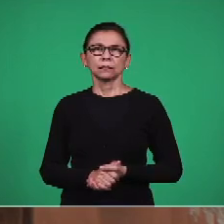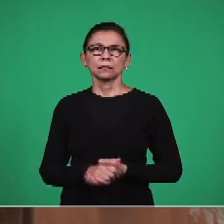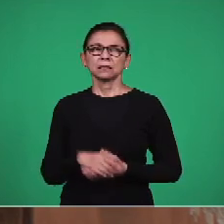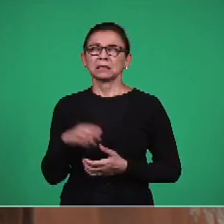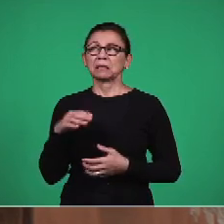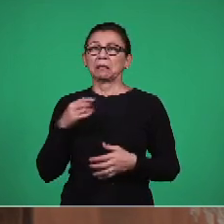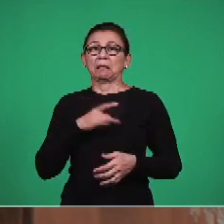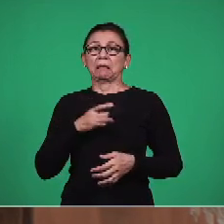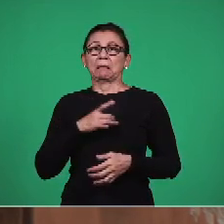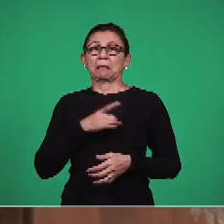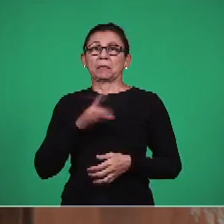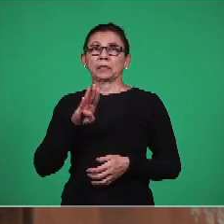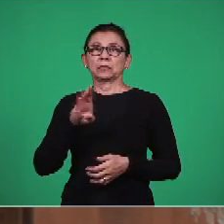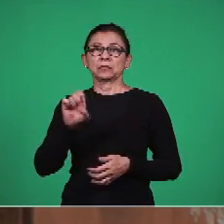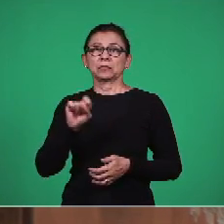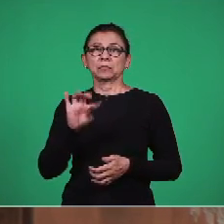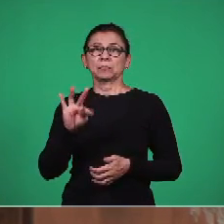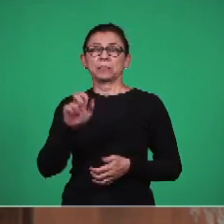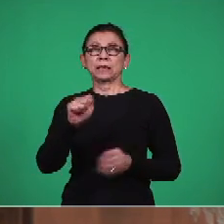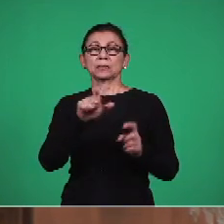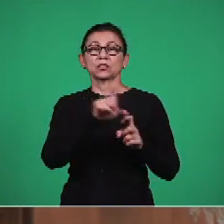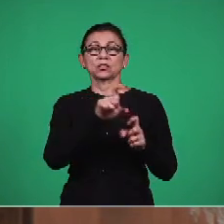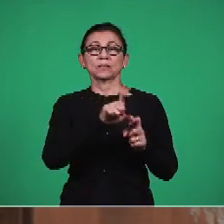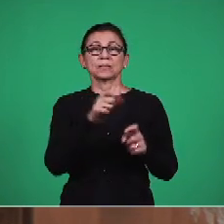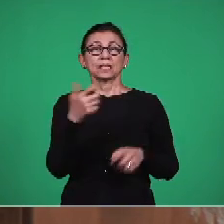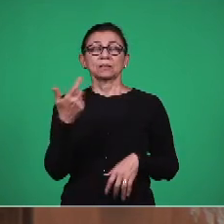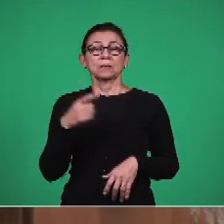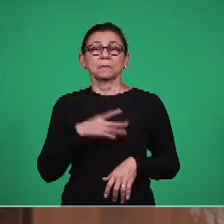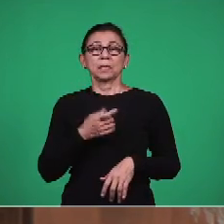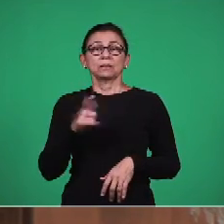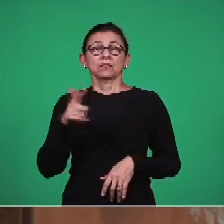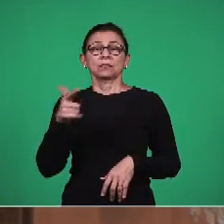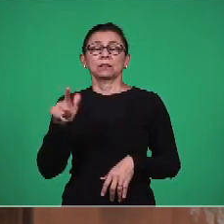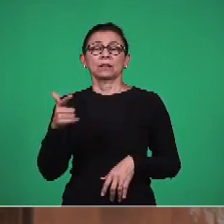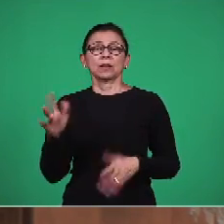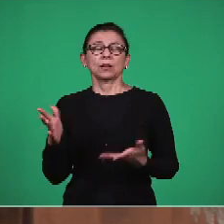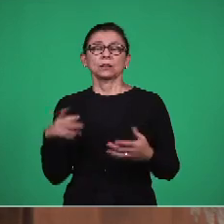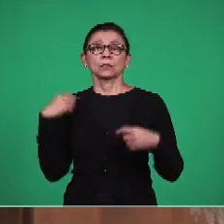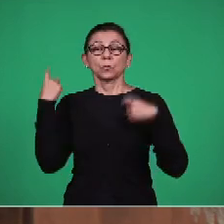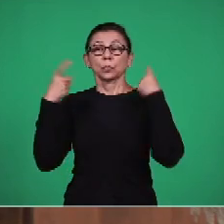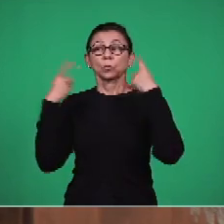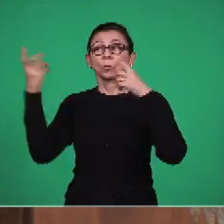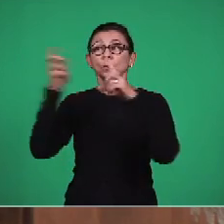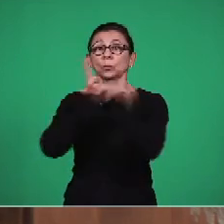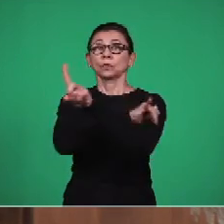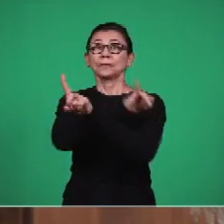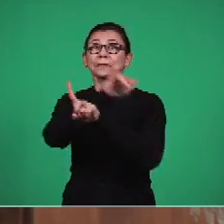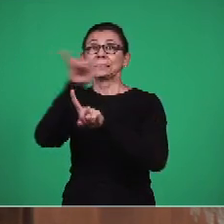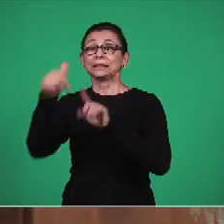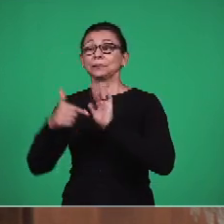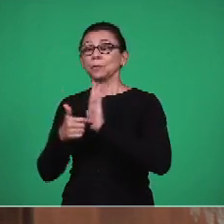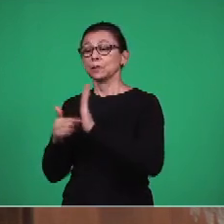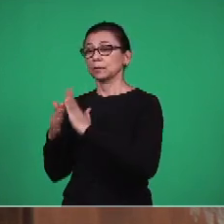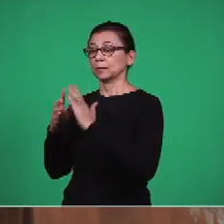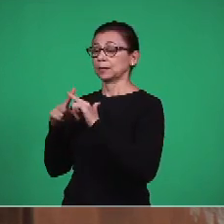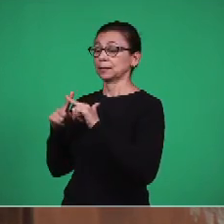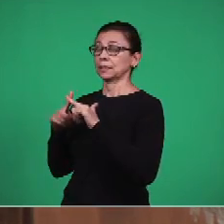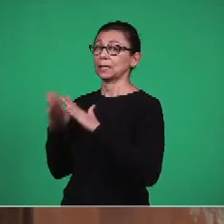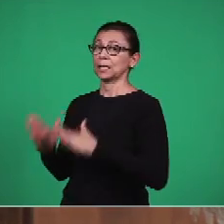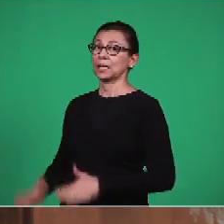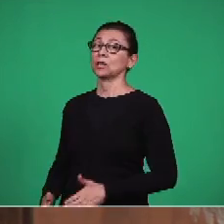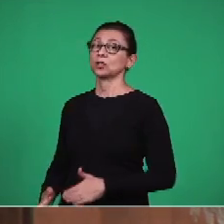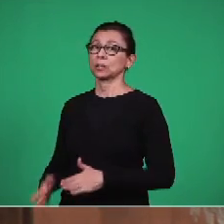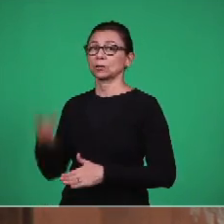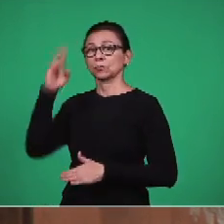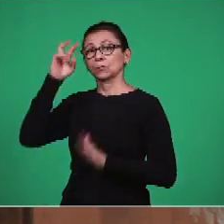Nós não temos medo de besta nenhuma. Nós estamos aqui preocupados com as profecias que estão colocadas à nossa